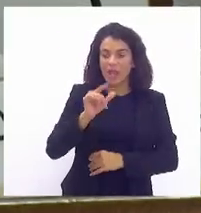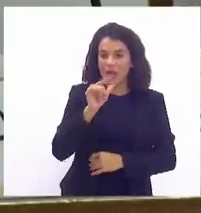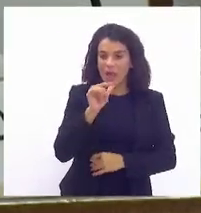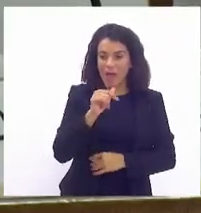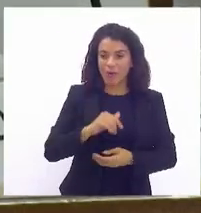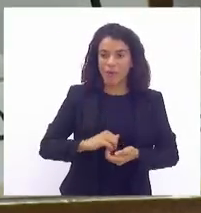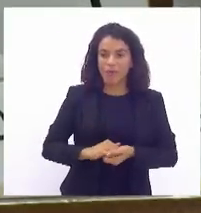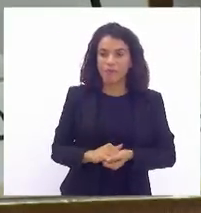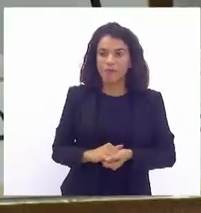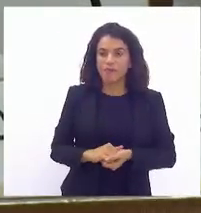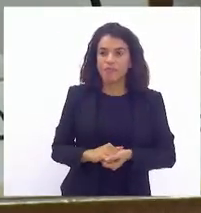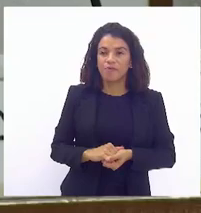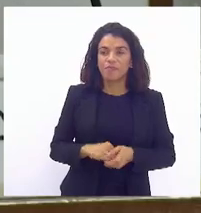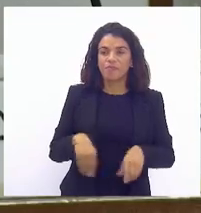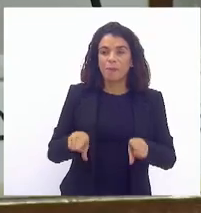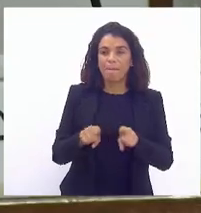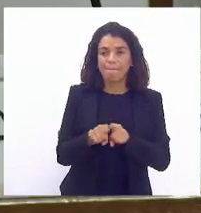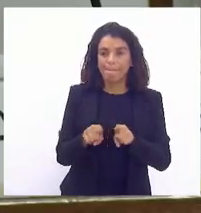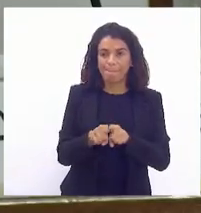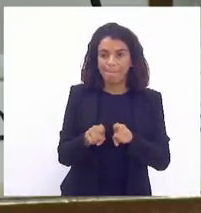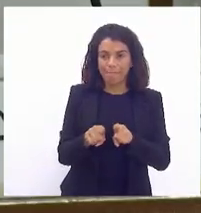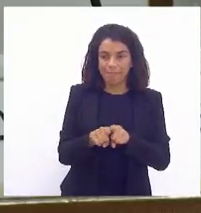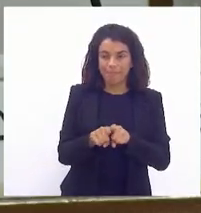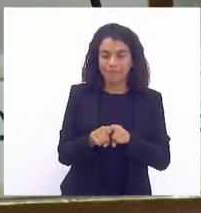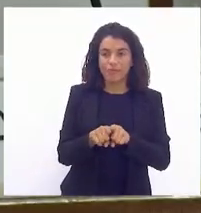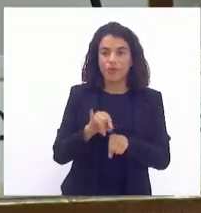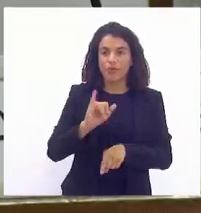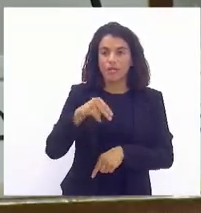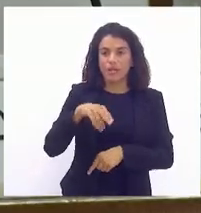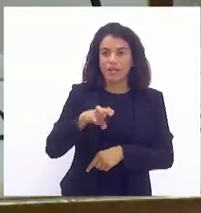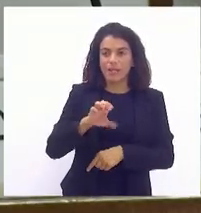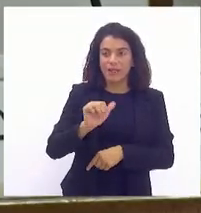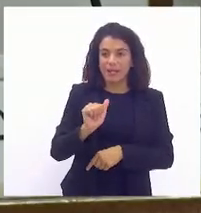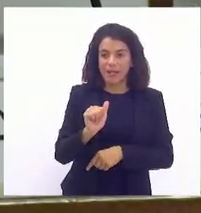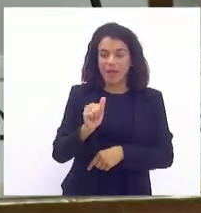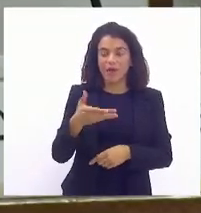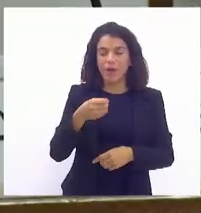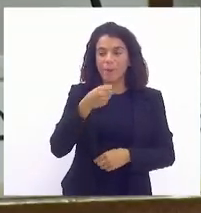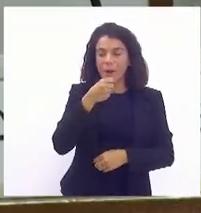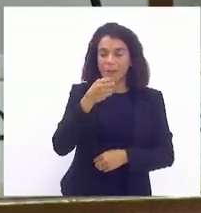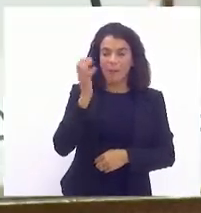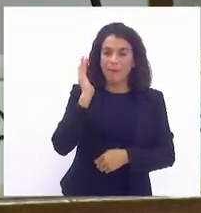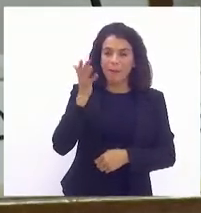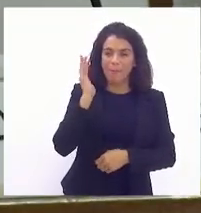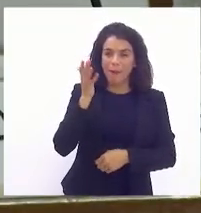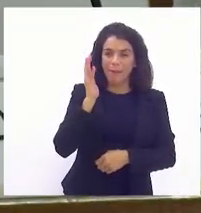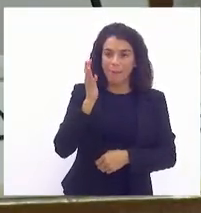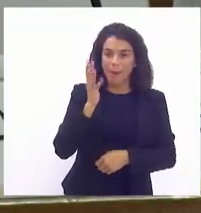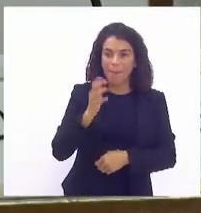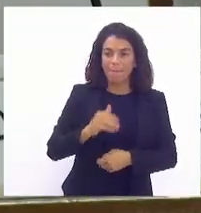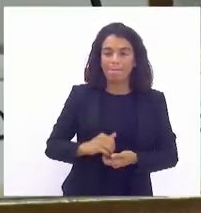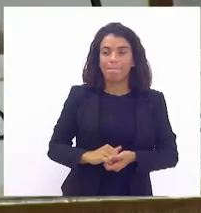Fagner Taranto, superintendente do INEA. Vou passar a palavra ao